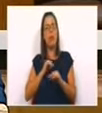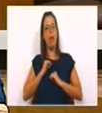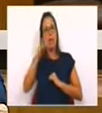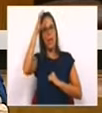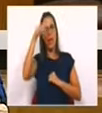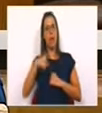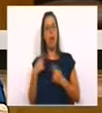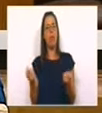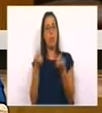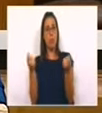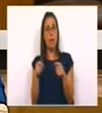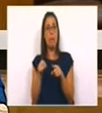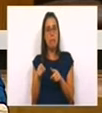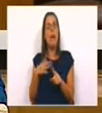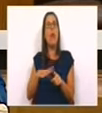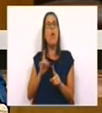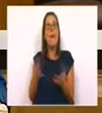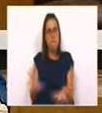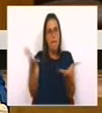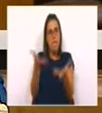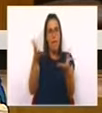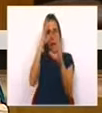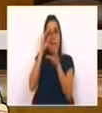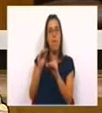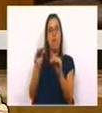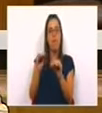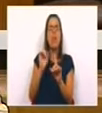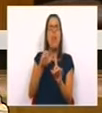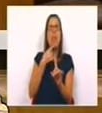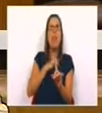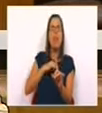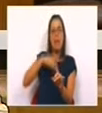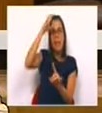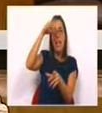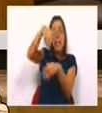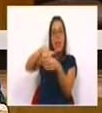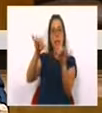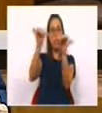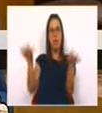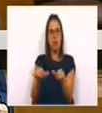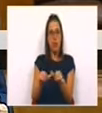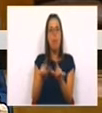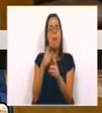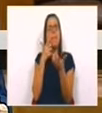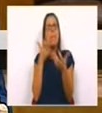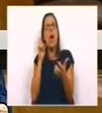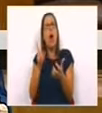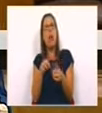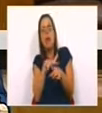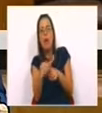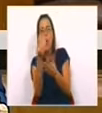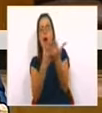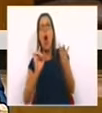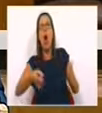intelectual, pretende, nomeadamente, incentivar a formação sobre a propriedade intelectual no sistema e medir o seu impacto económico